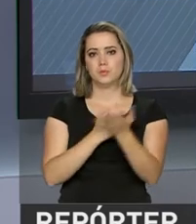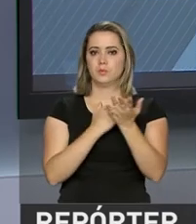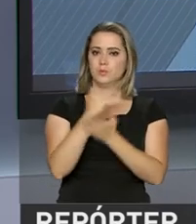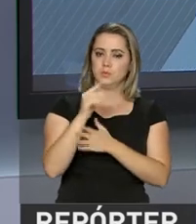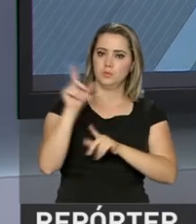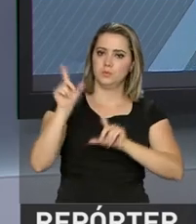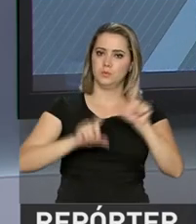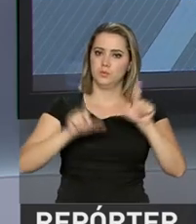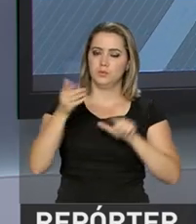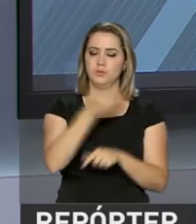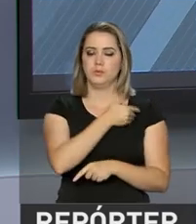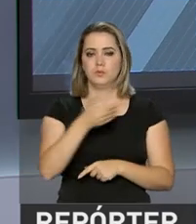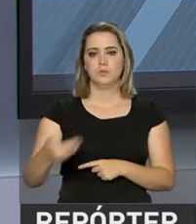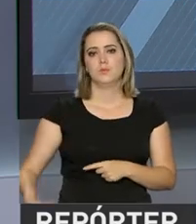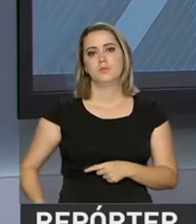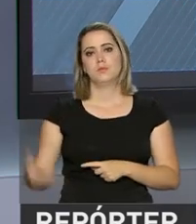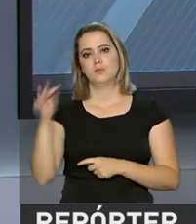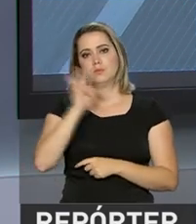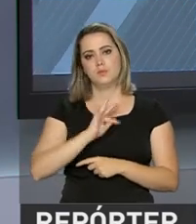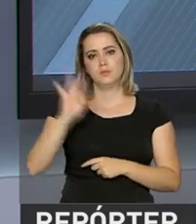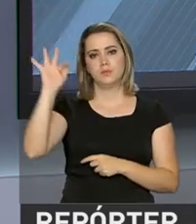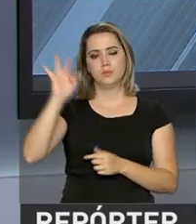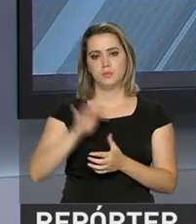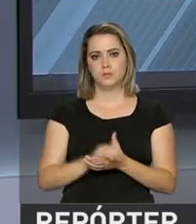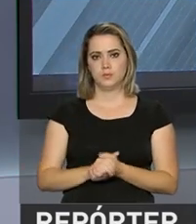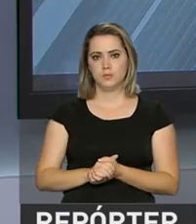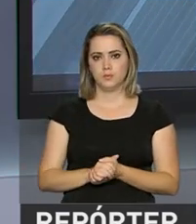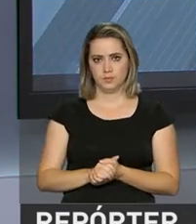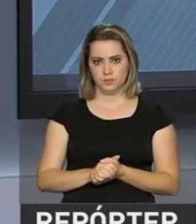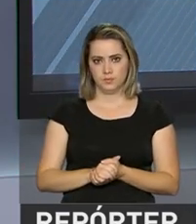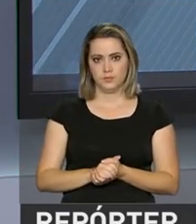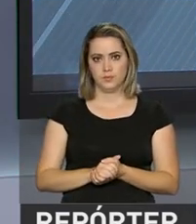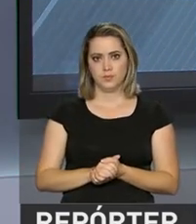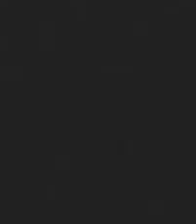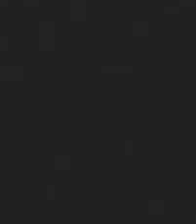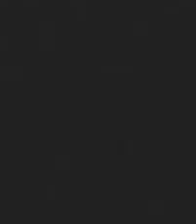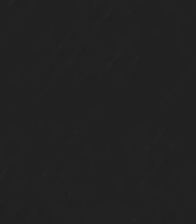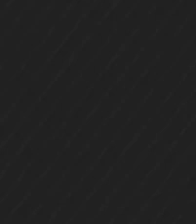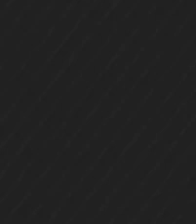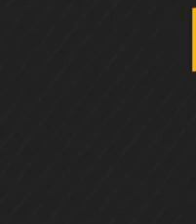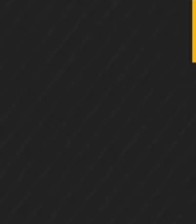pra você e continue com a gente aqui na nbr a tv do governo federal